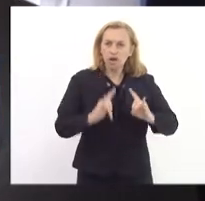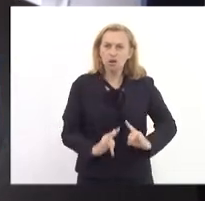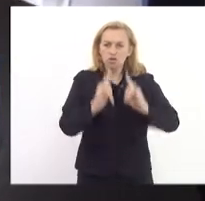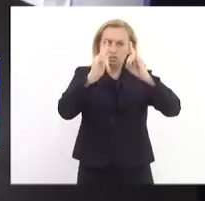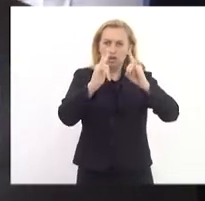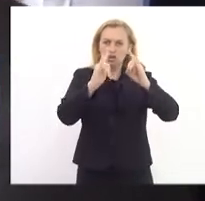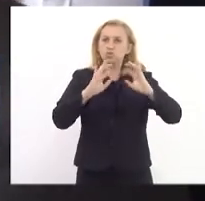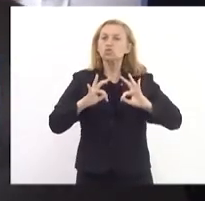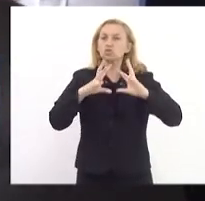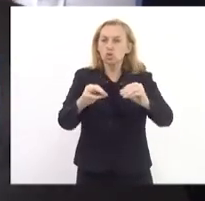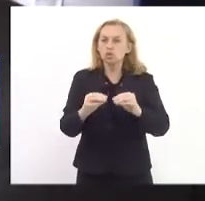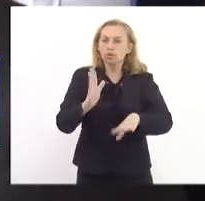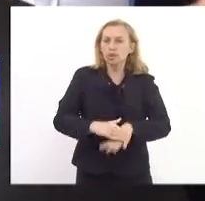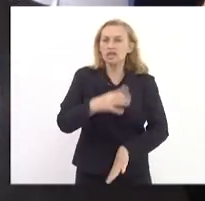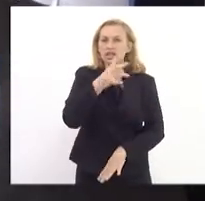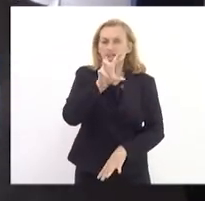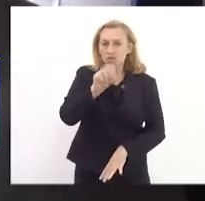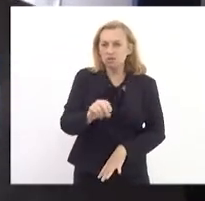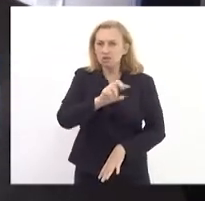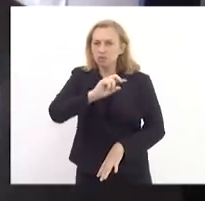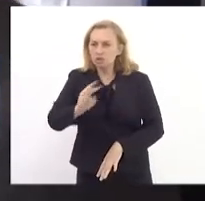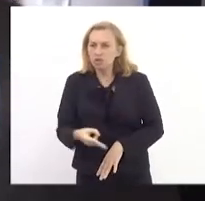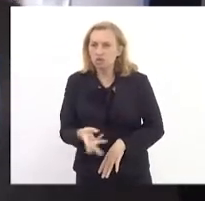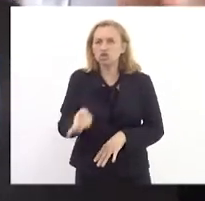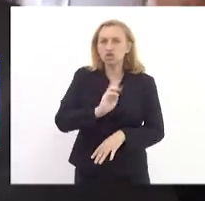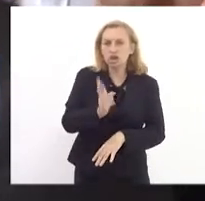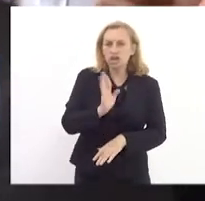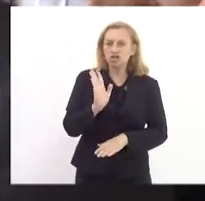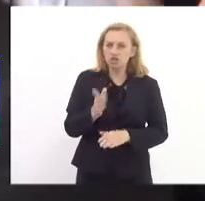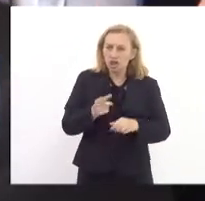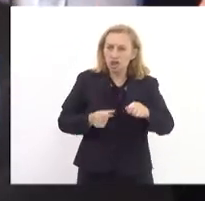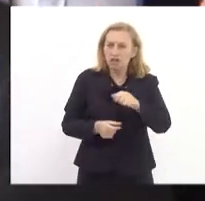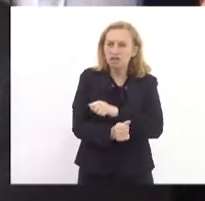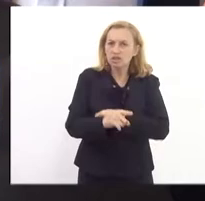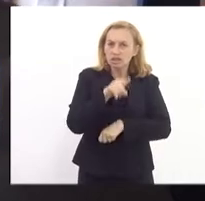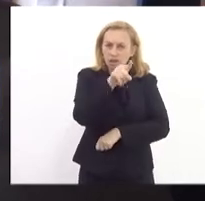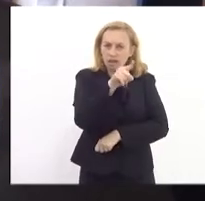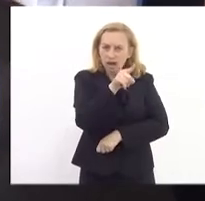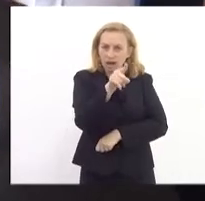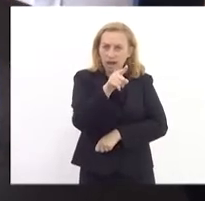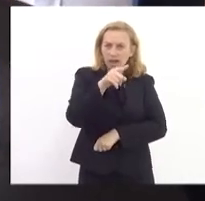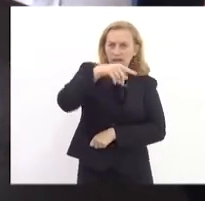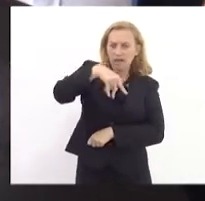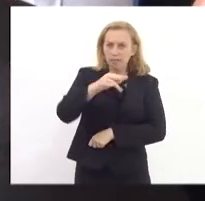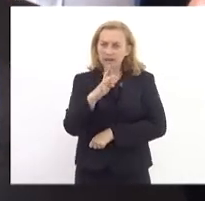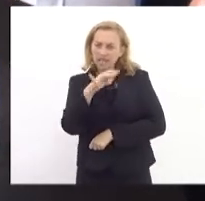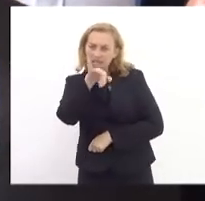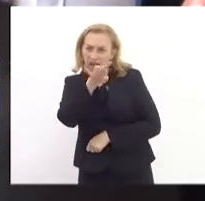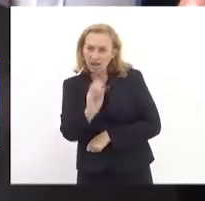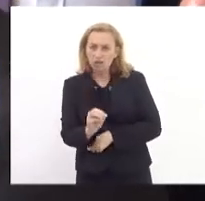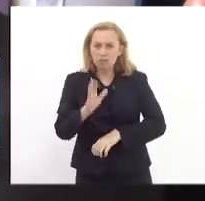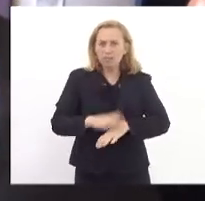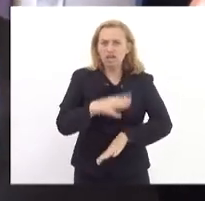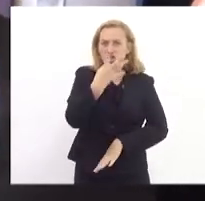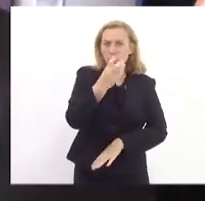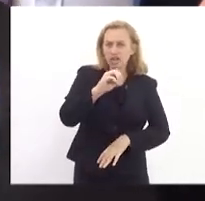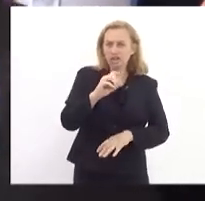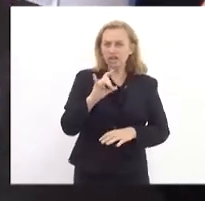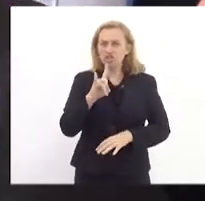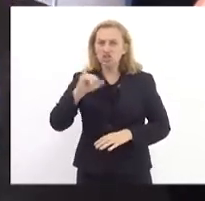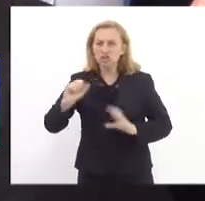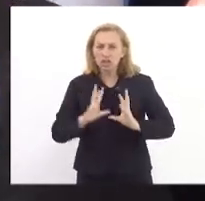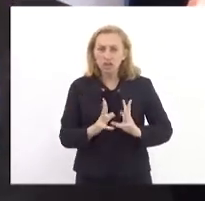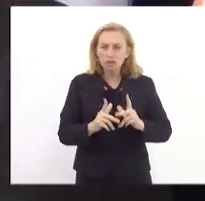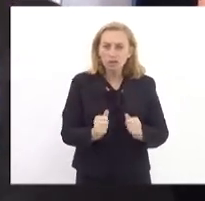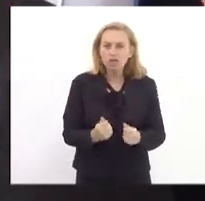mais quase 50 milhões de reais que nós já colocamos em custeio lá em maquinário e já estão há mais de 40 dias lá limpando a cidade toda.